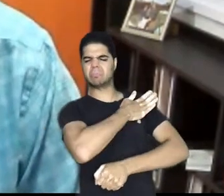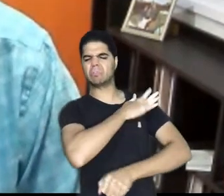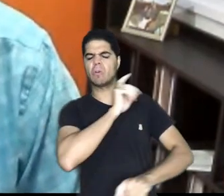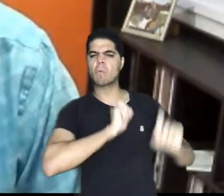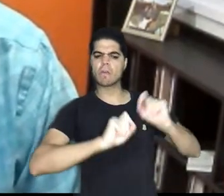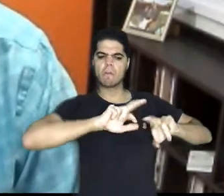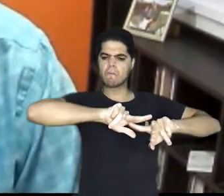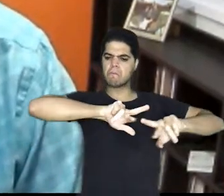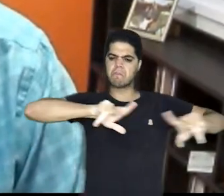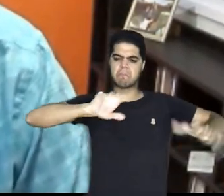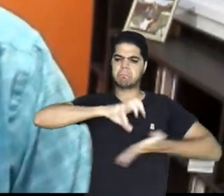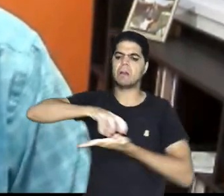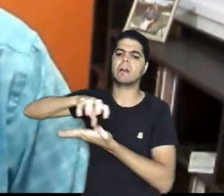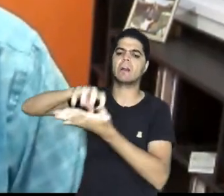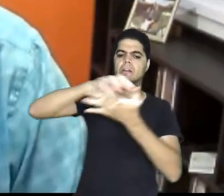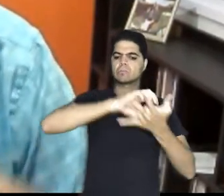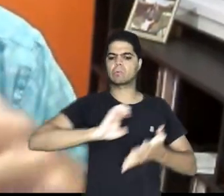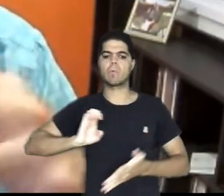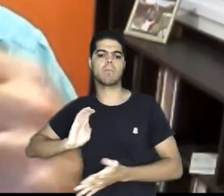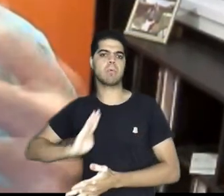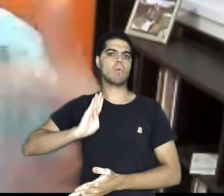monarquistas, de valorização